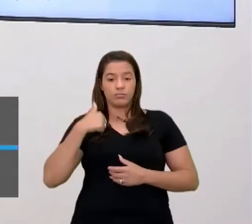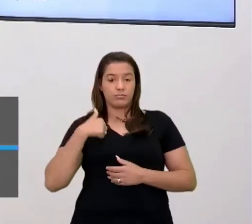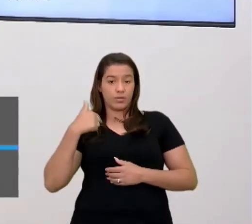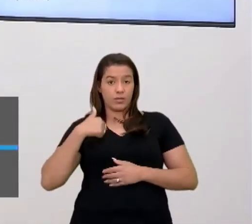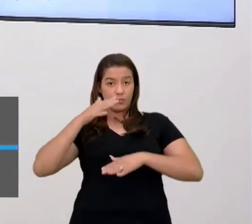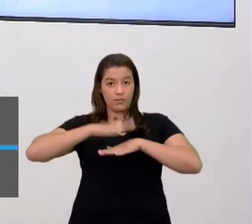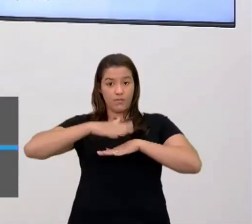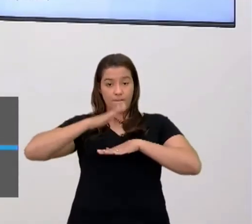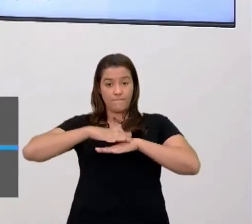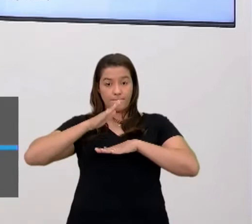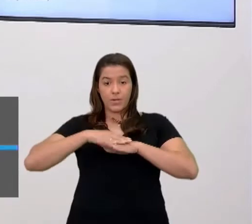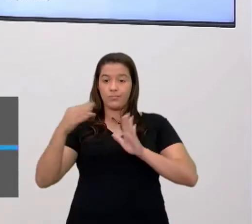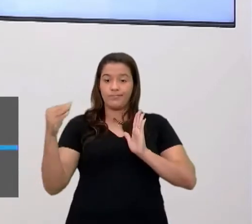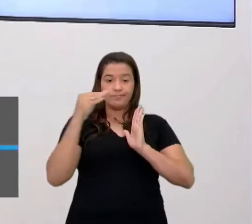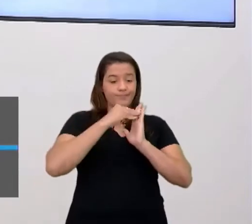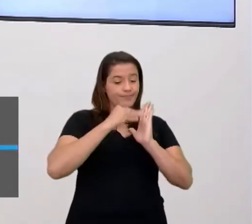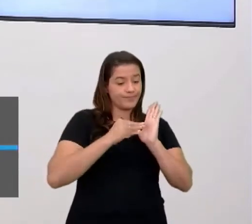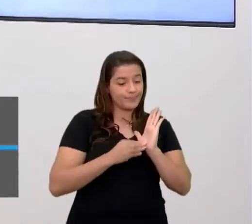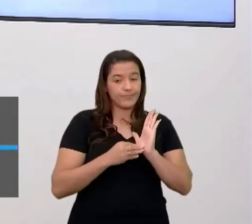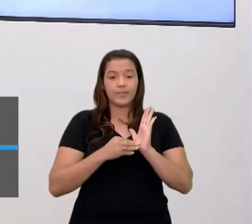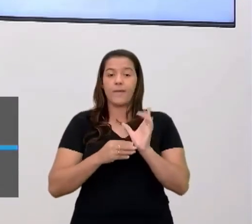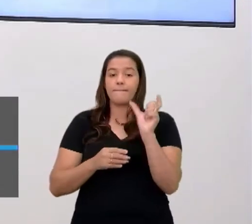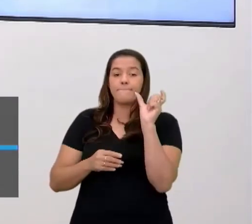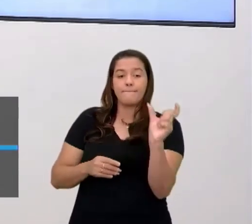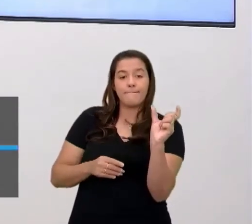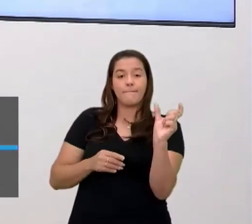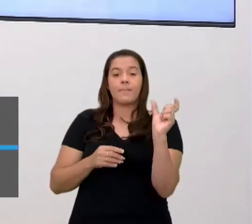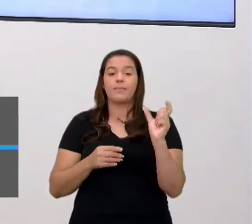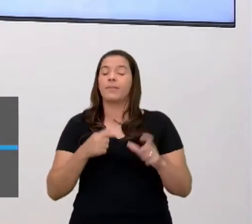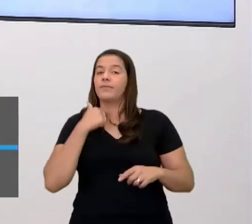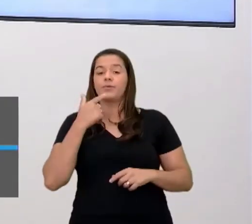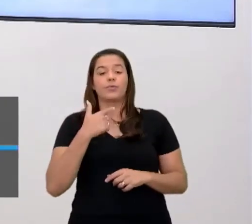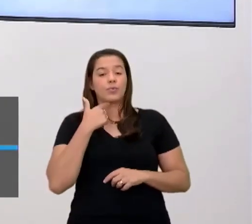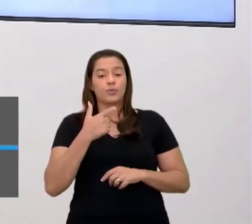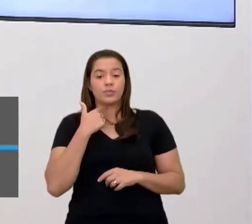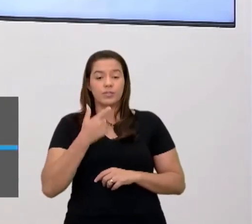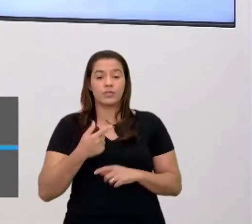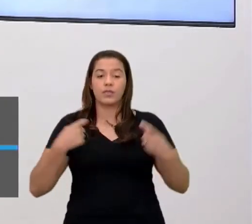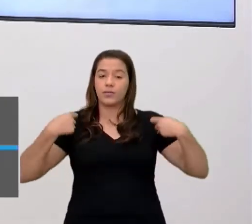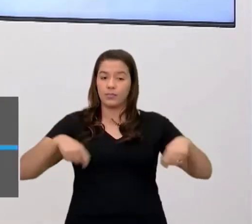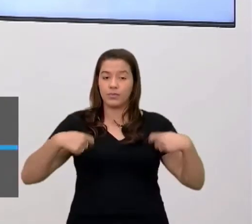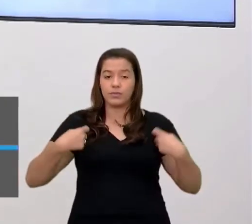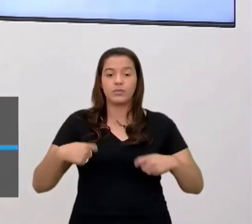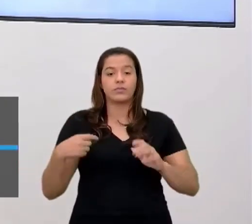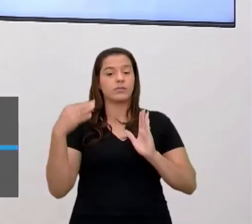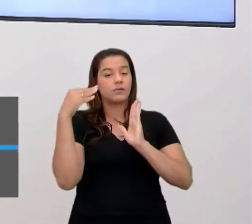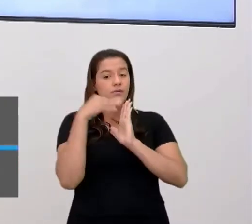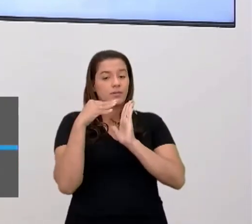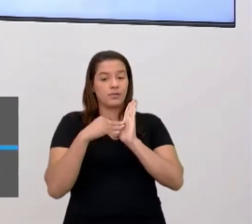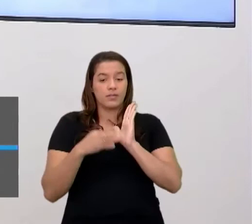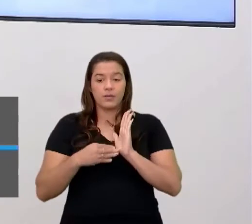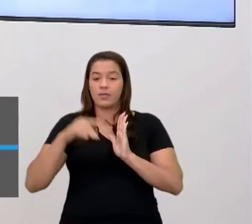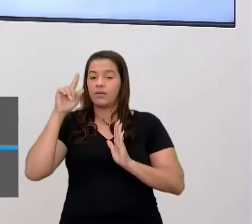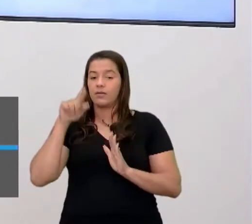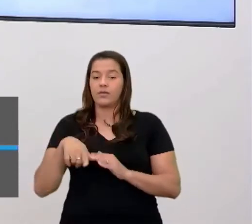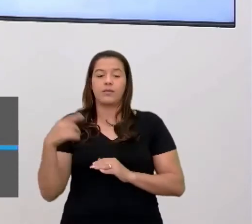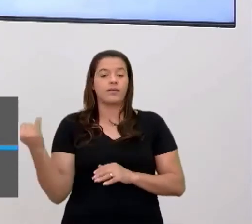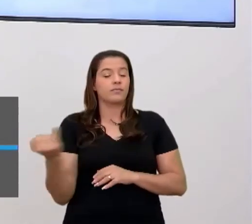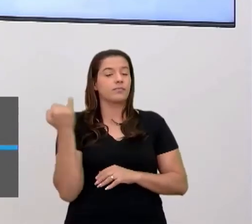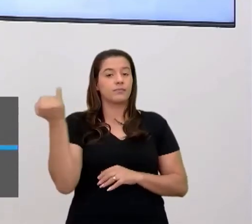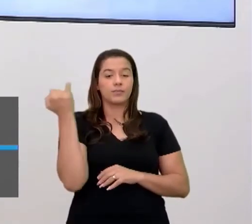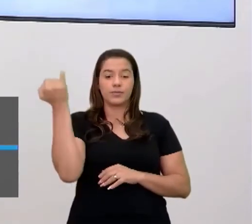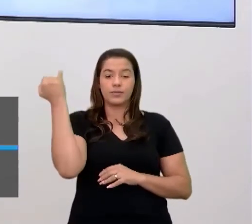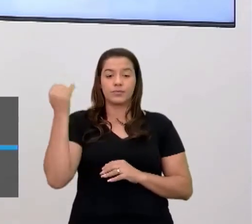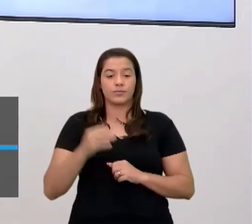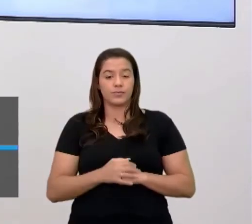eu não anotar, nem que seja uma palavra, não vai, tá? Então eu tenho que anotar. A anotação, para mim, é